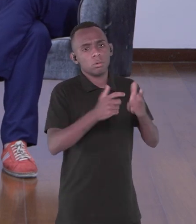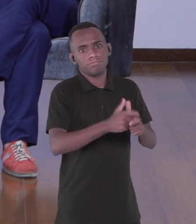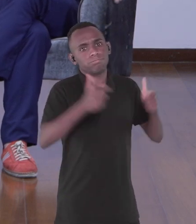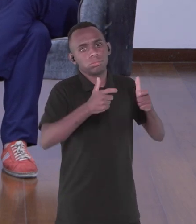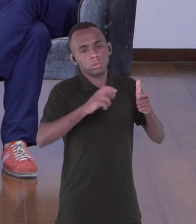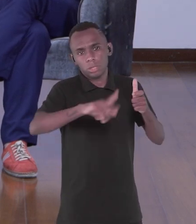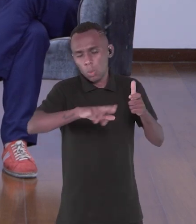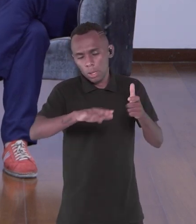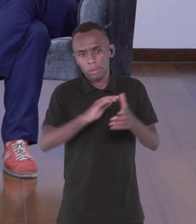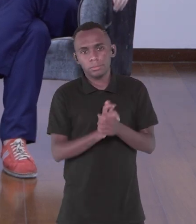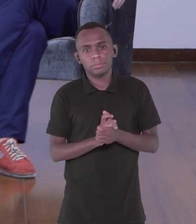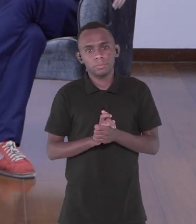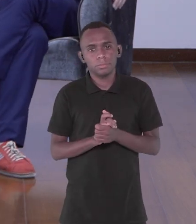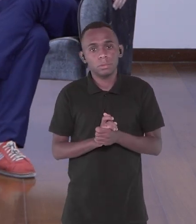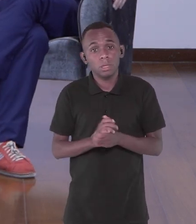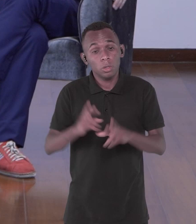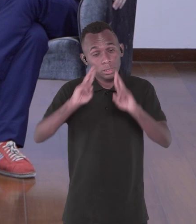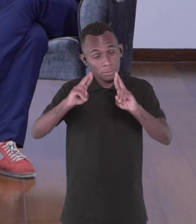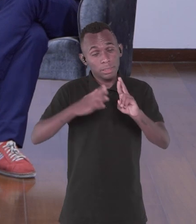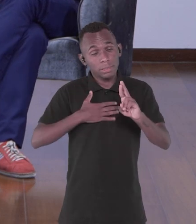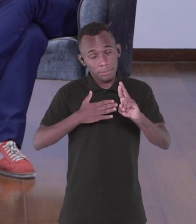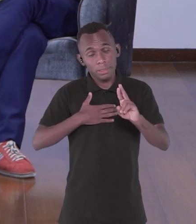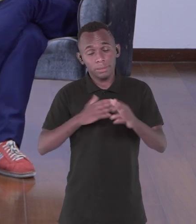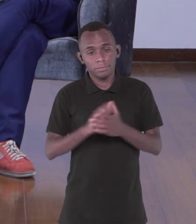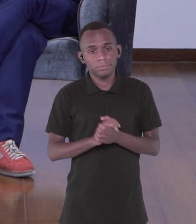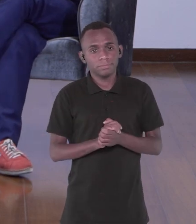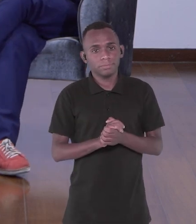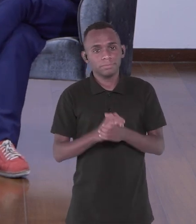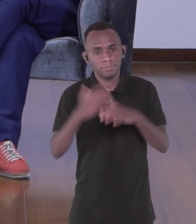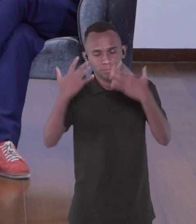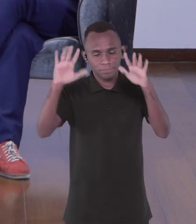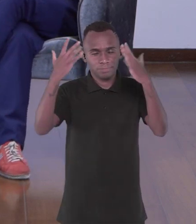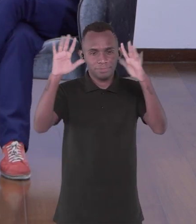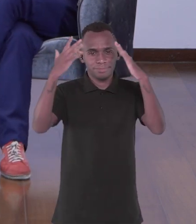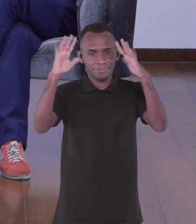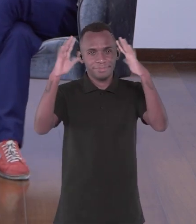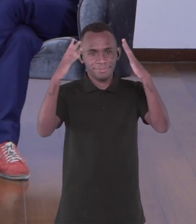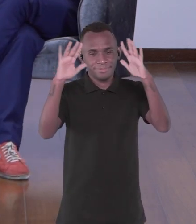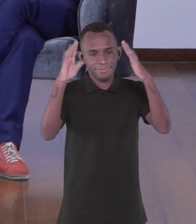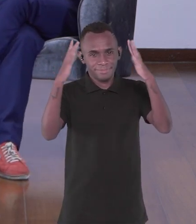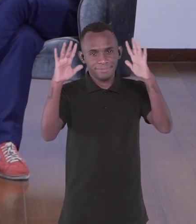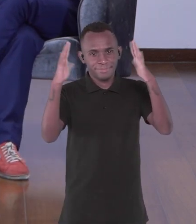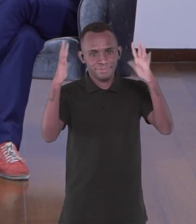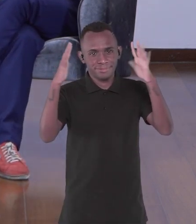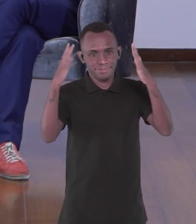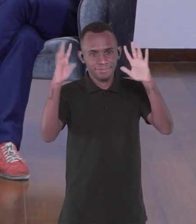algumas das esperanças que eu, pelo menos, tenho. Então,